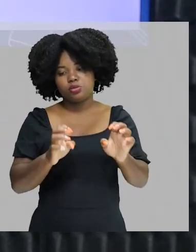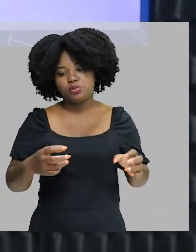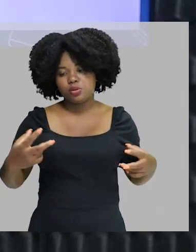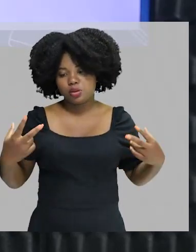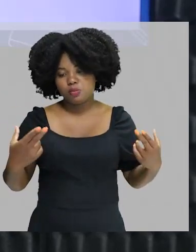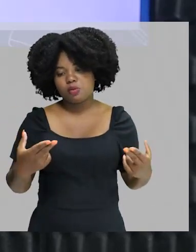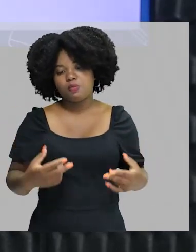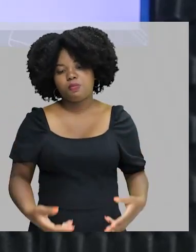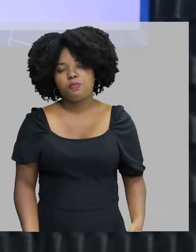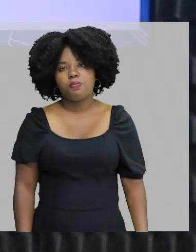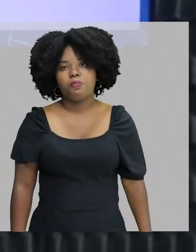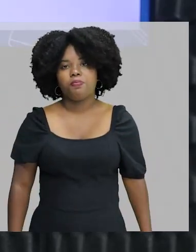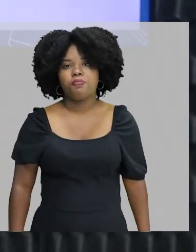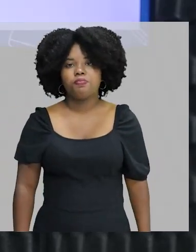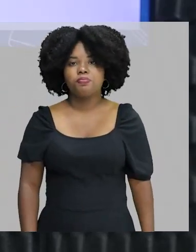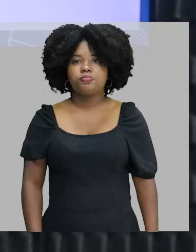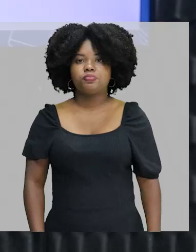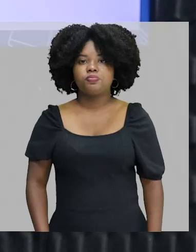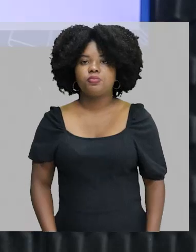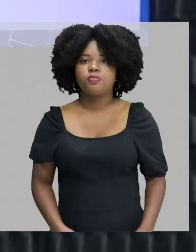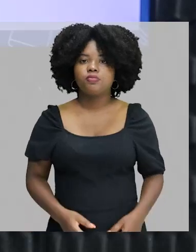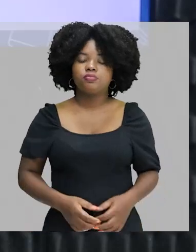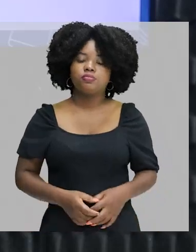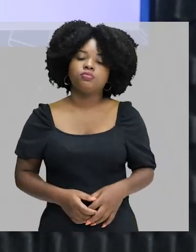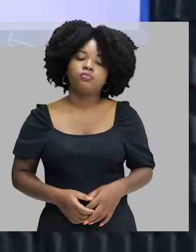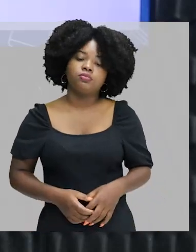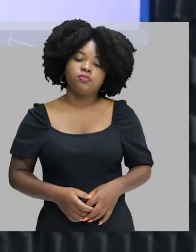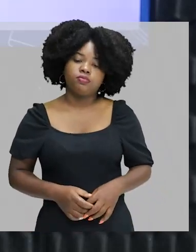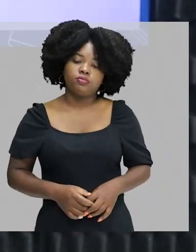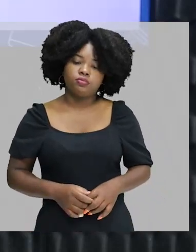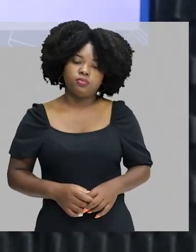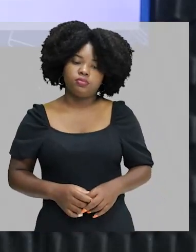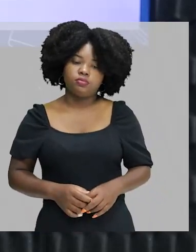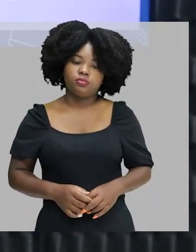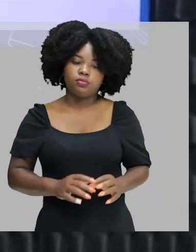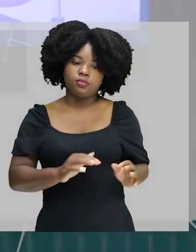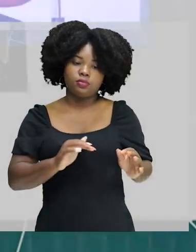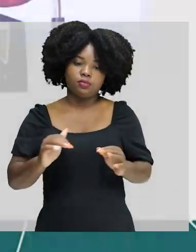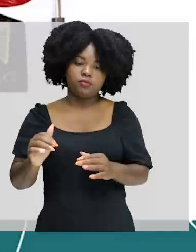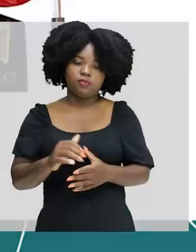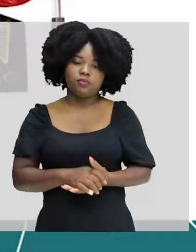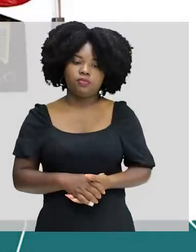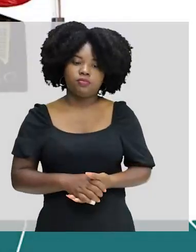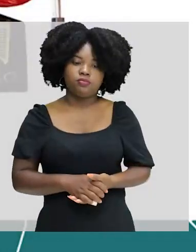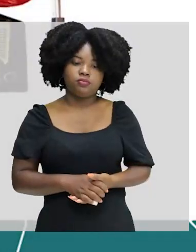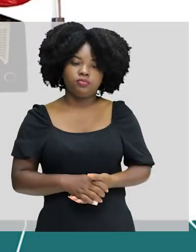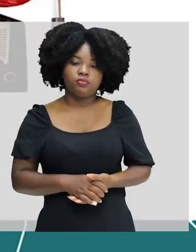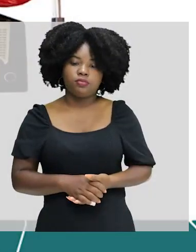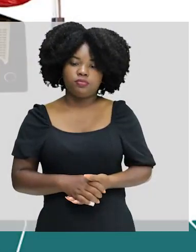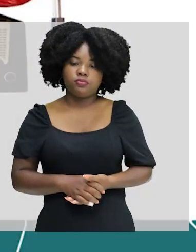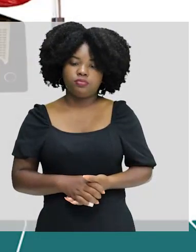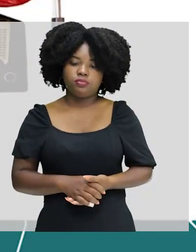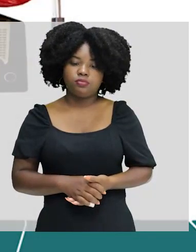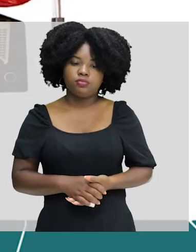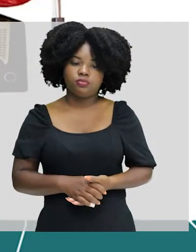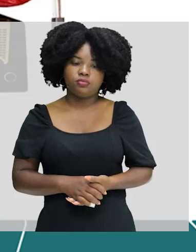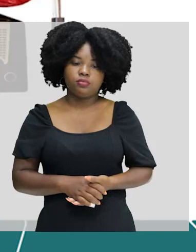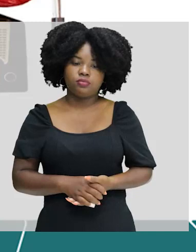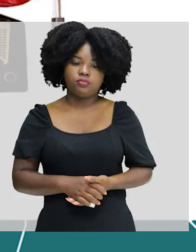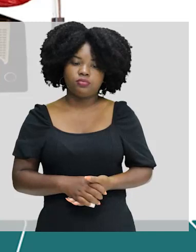ser remoldados novamente. Então, tem que ser descartados. Tudo bem, turminha? Dentre esses